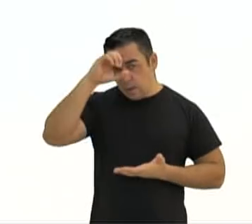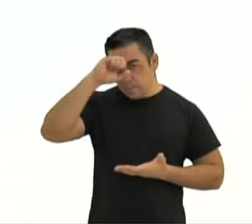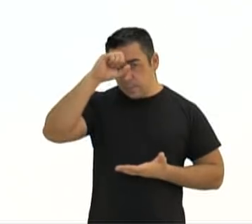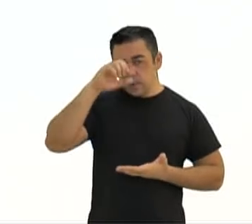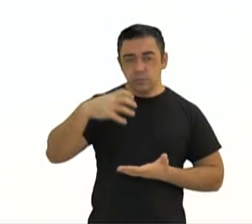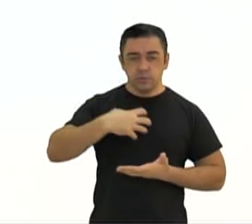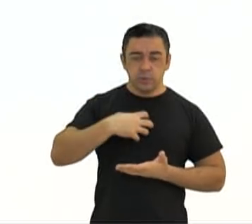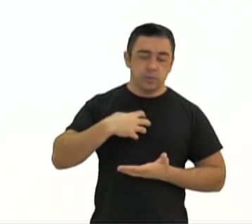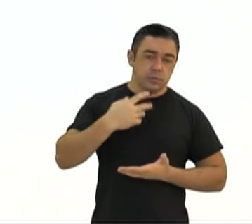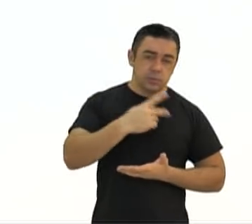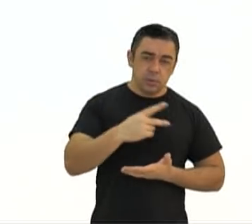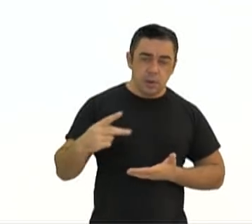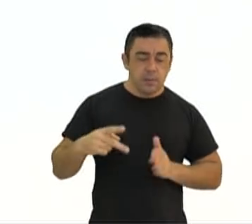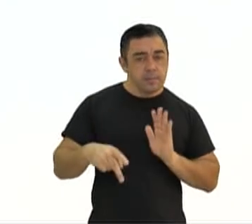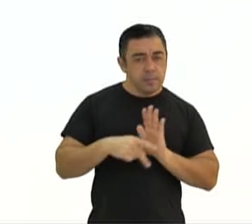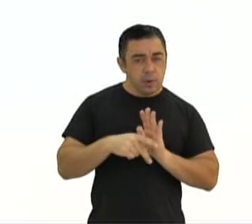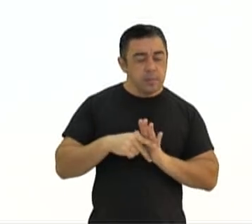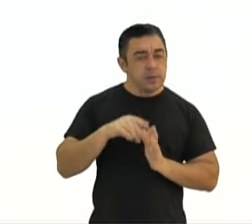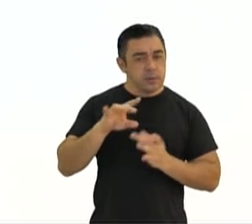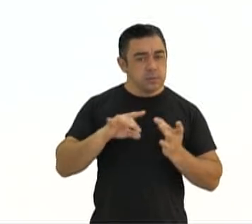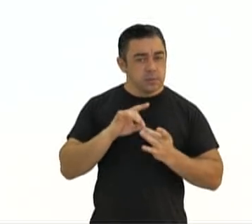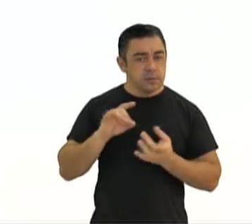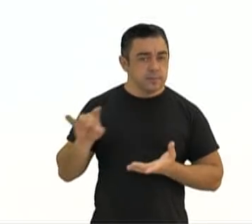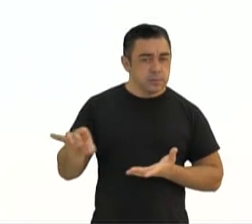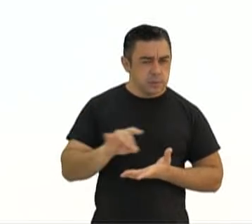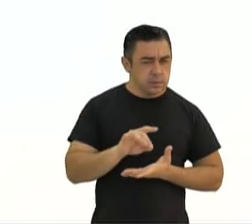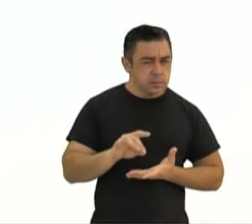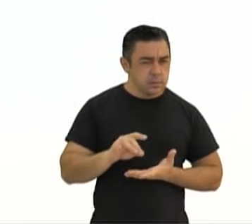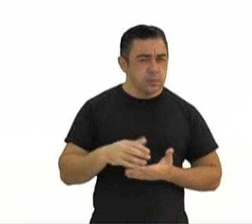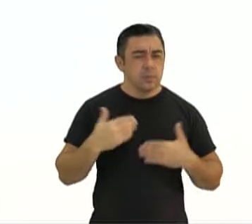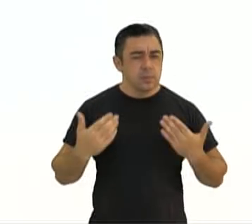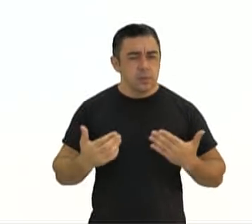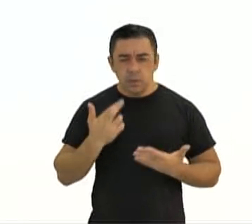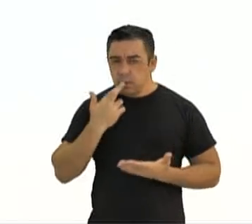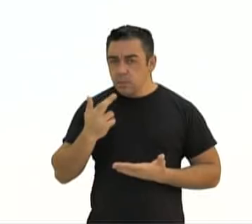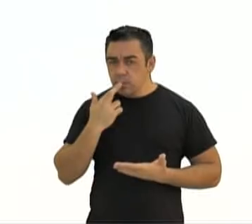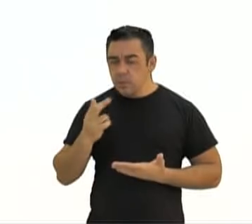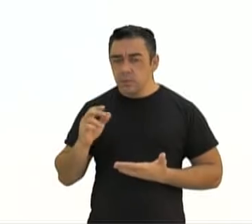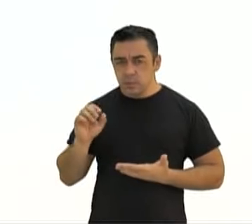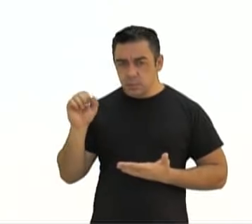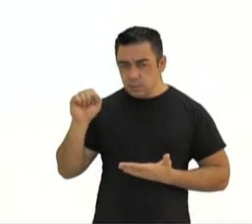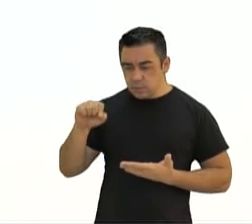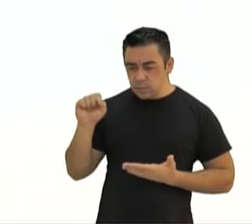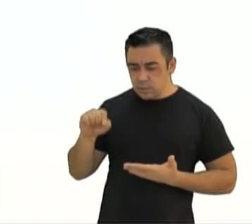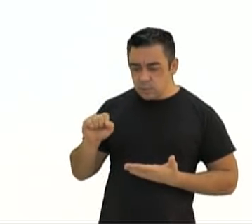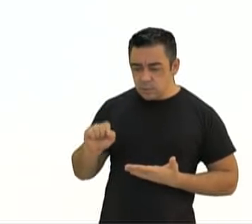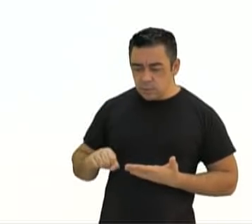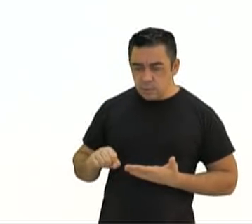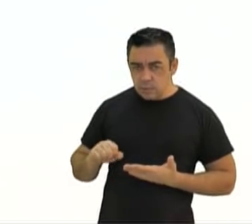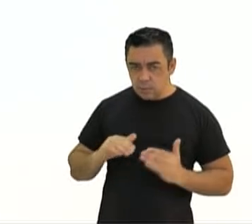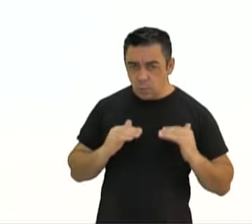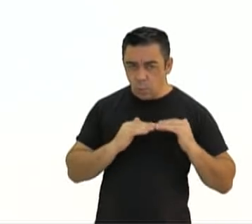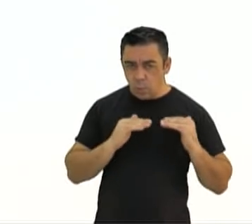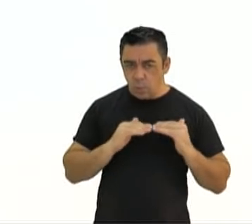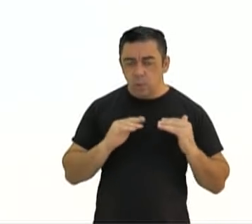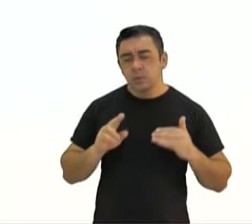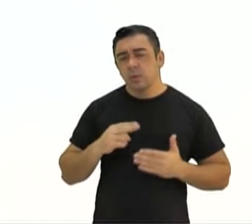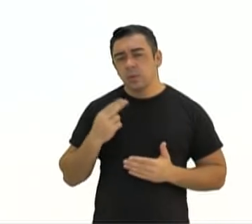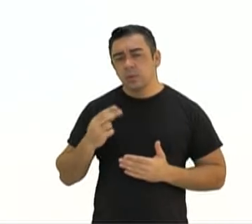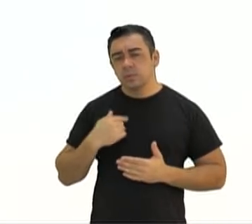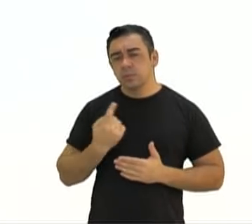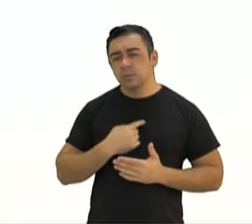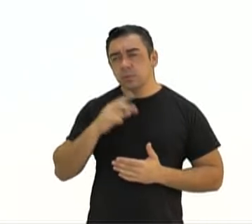um ritmo próprio e de maneira especial. Será que essas alternativas realmente fazem sentido quando